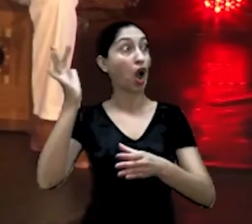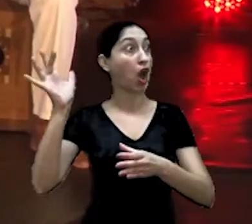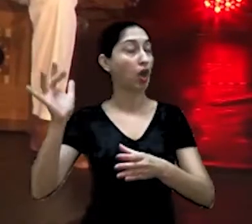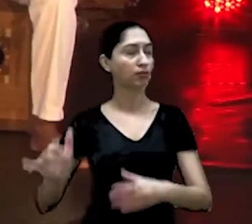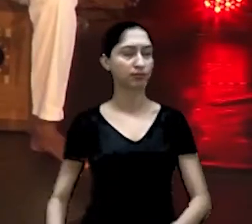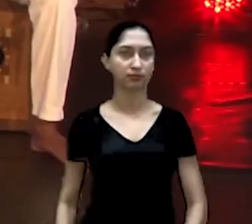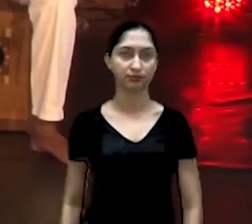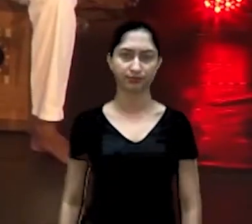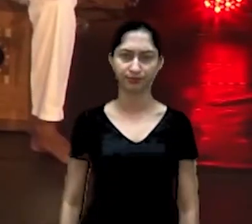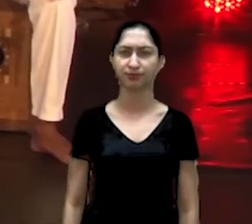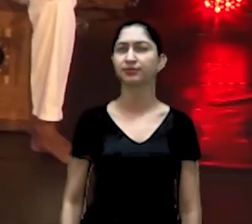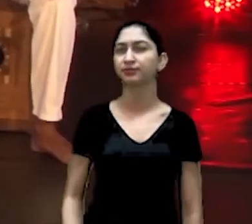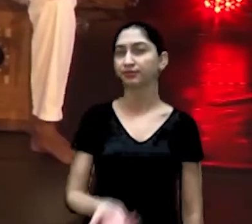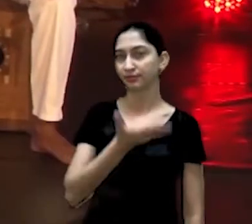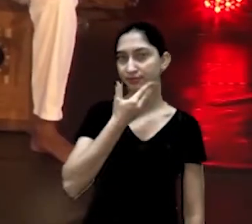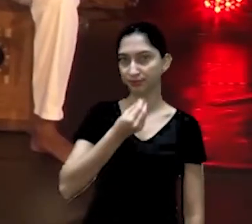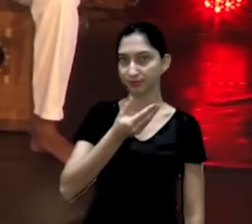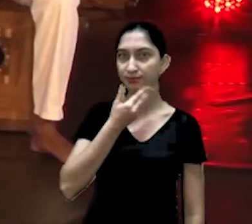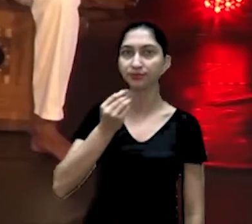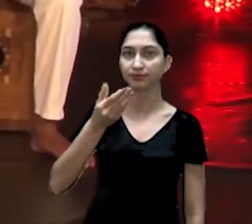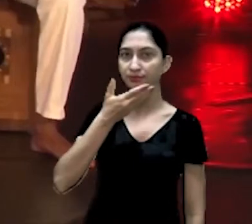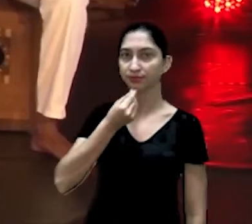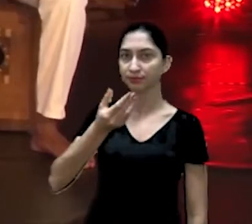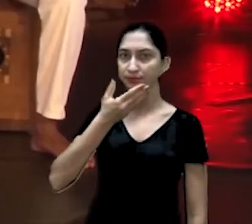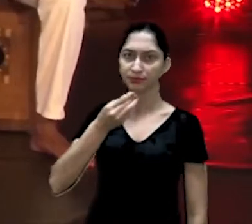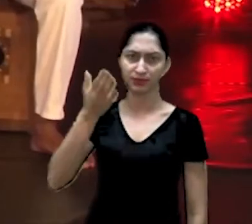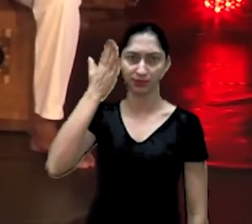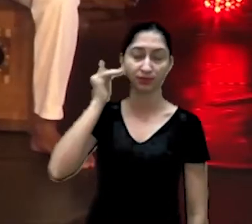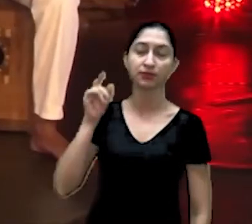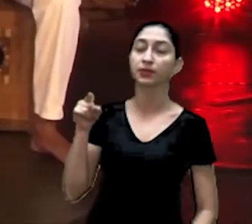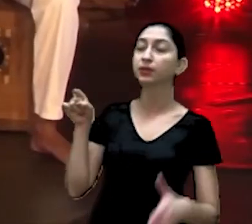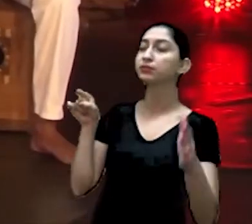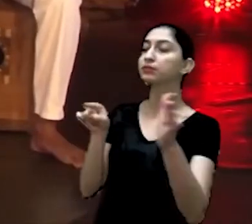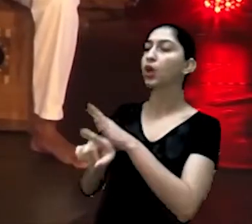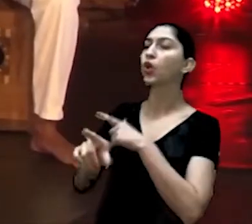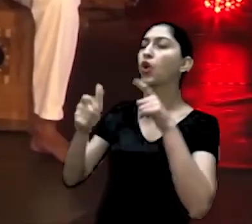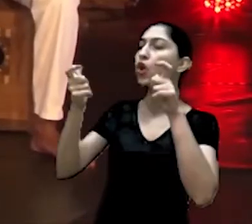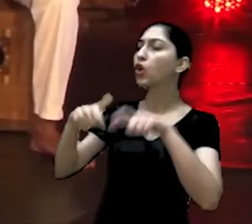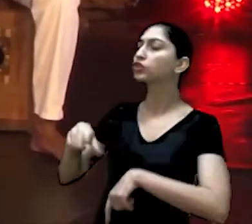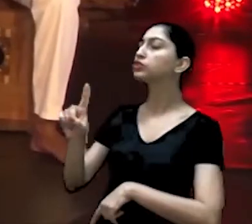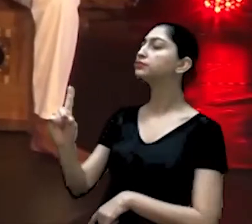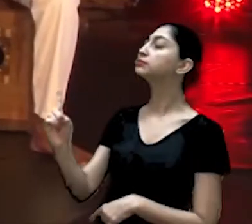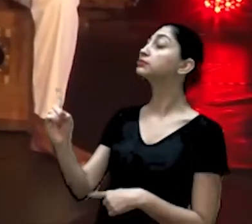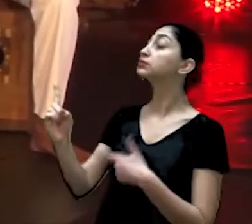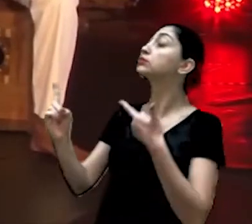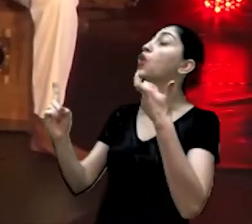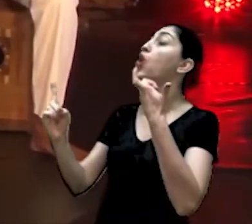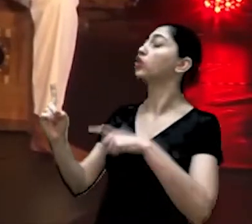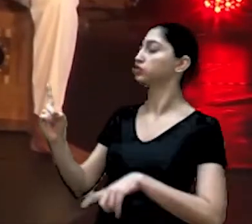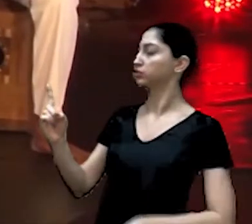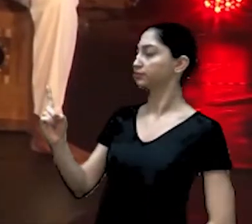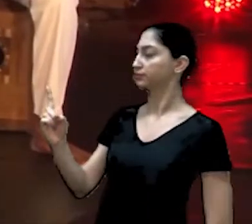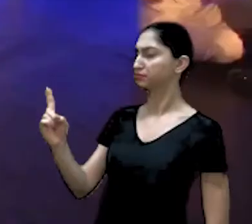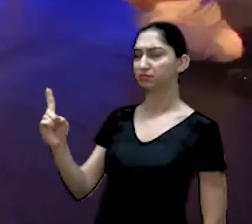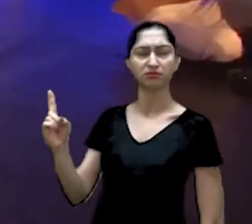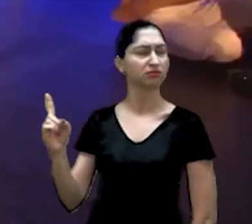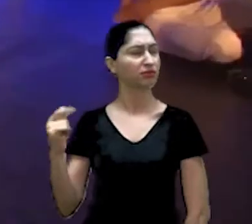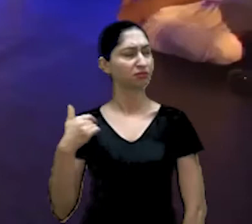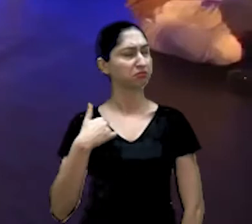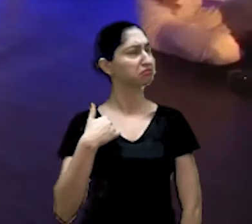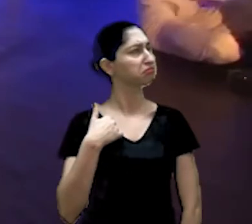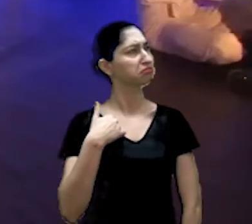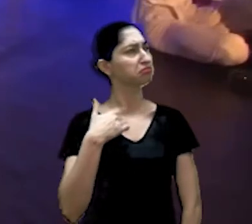O coronel, já sabendo da botija, perguntou pra negrinha onde estava. Não sei de botija nenhuma não,